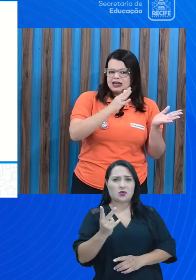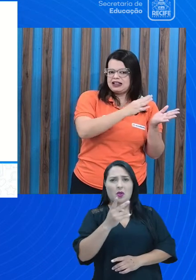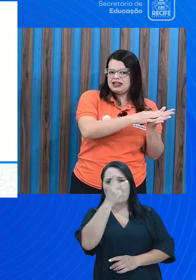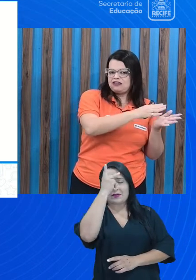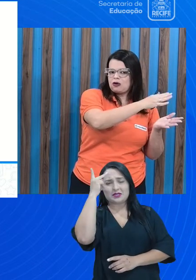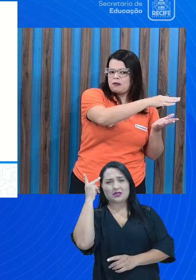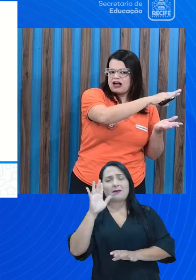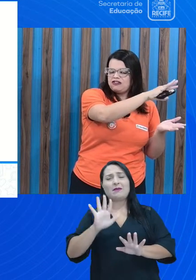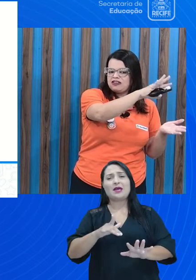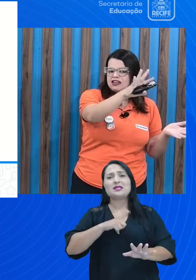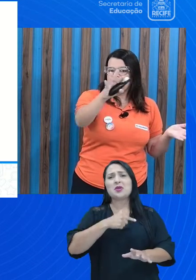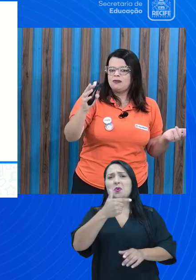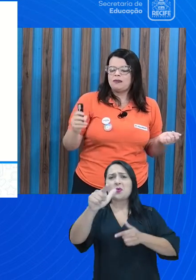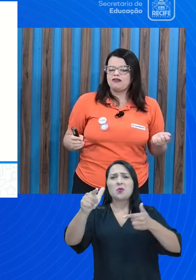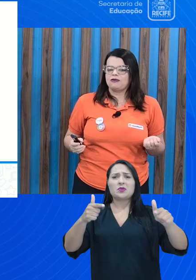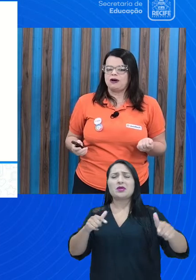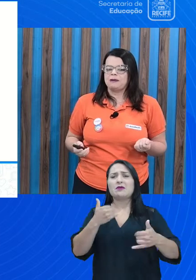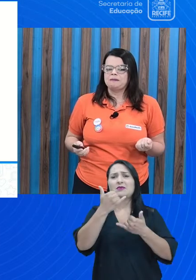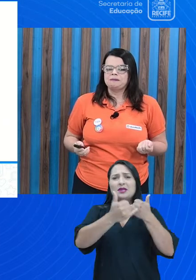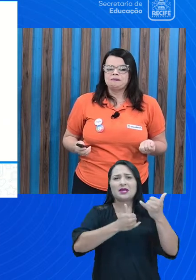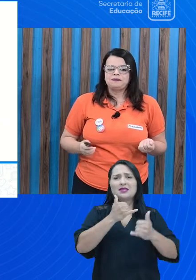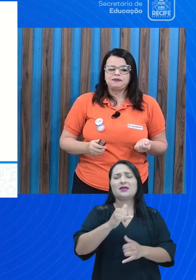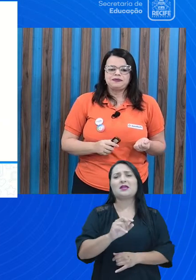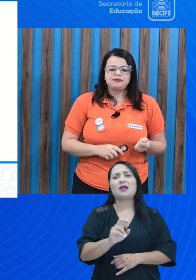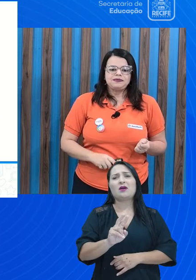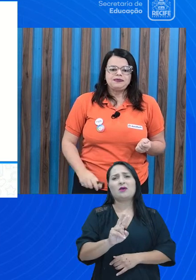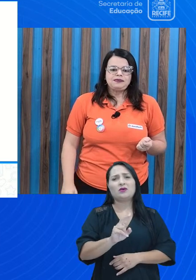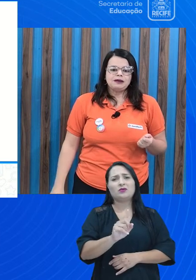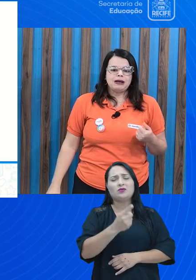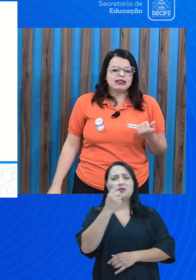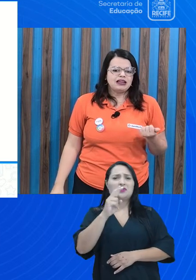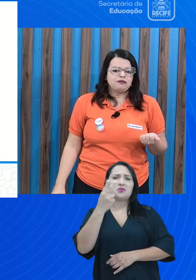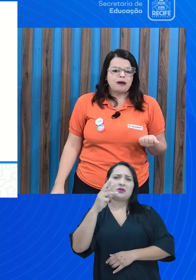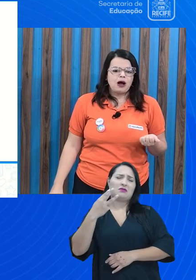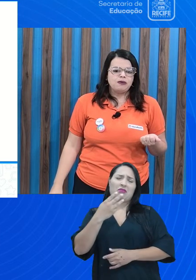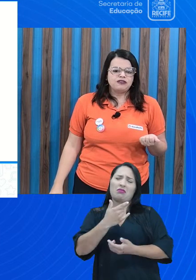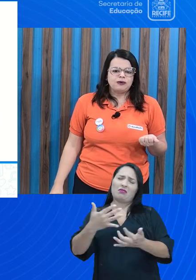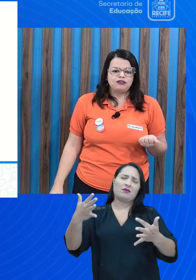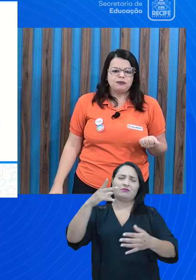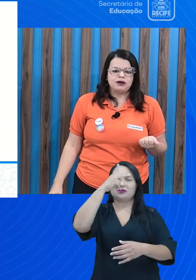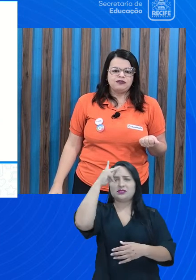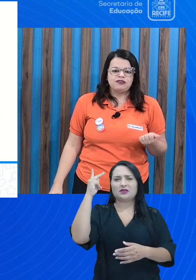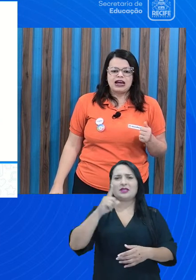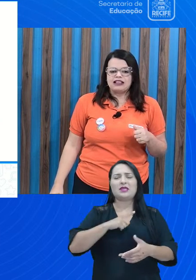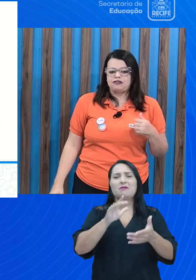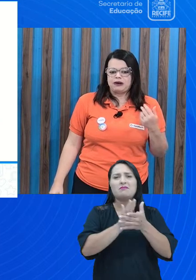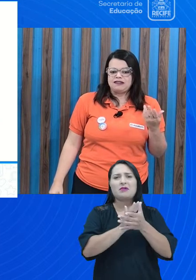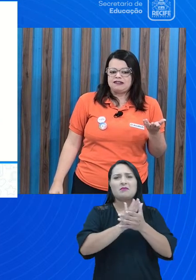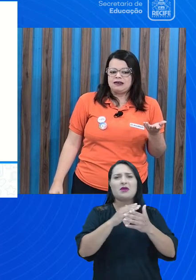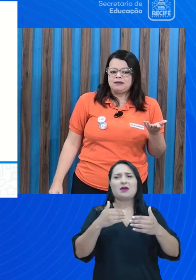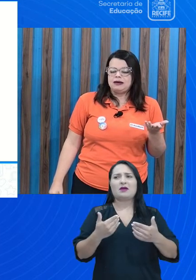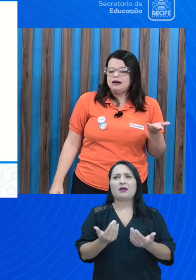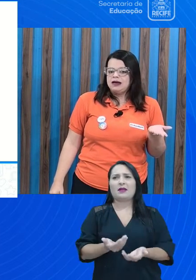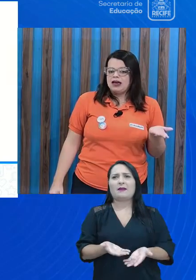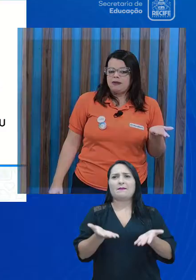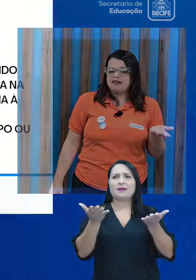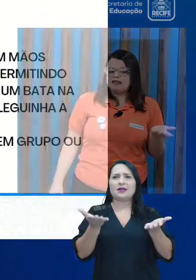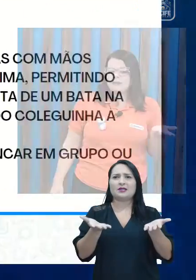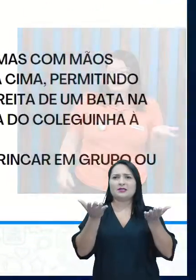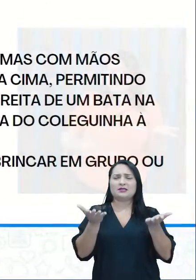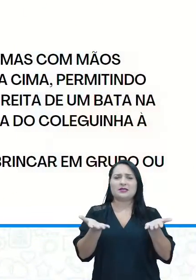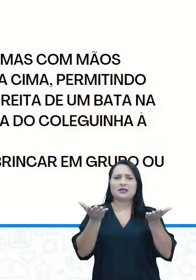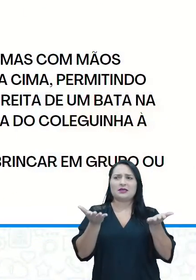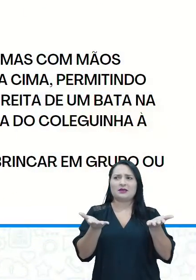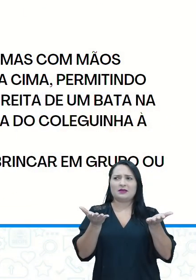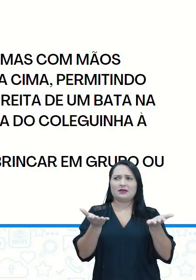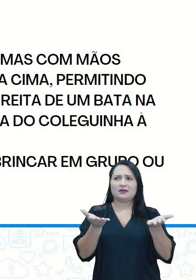as brincadeiras com mais de uma pessoa. Bater as palmas com as mãos viradas para cima, é um exemplo,